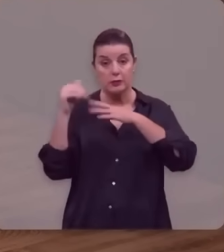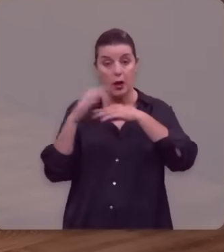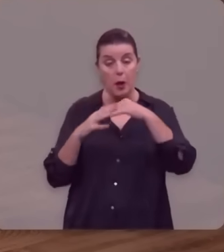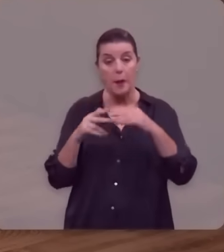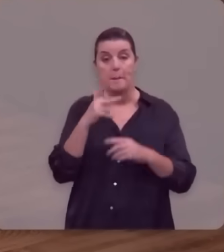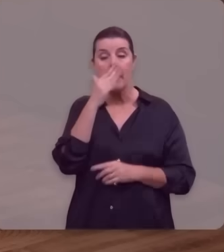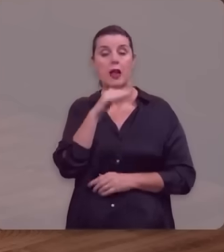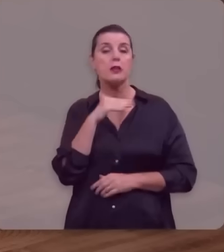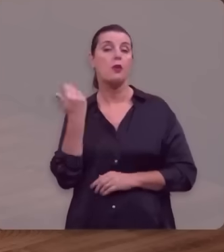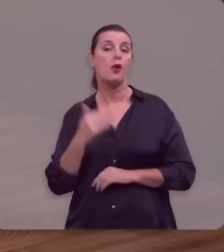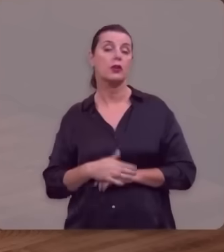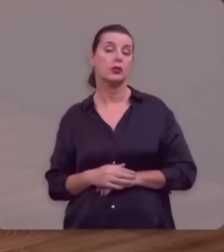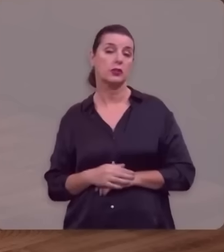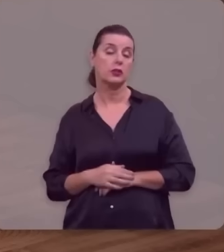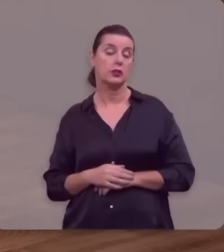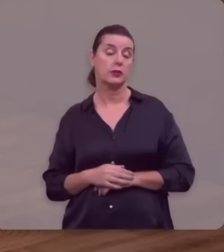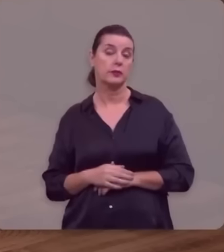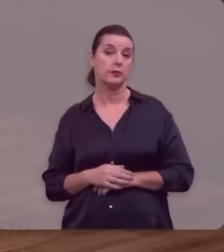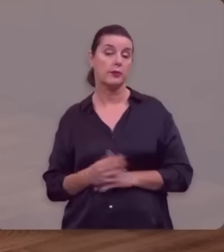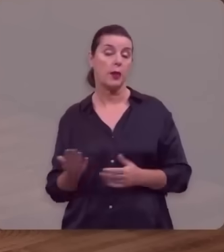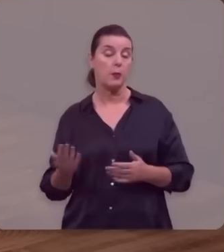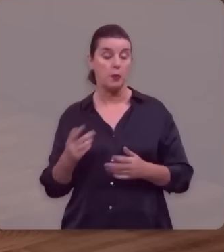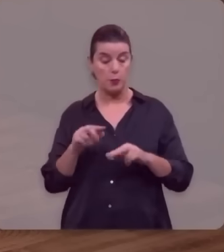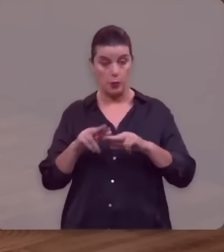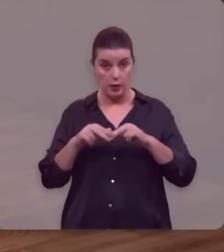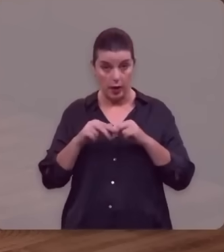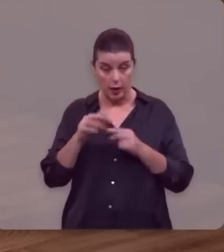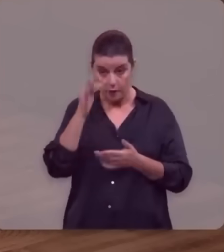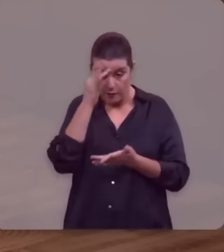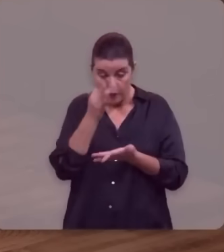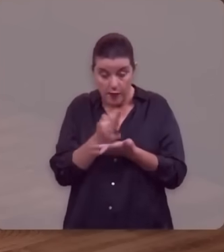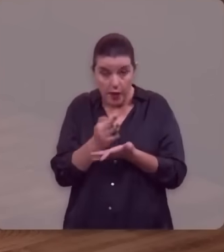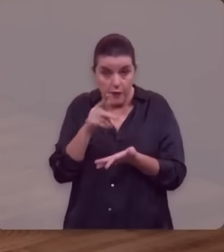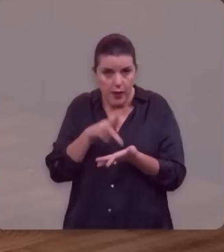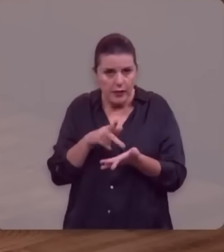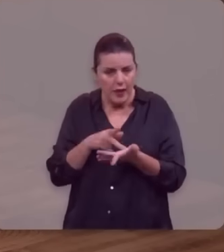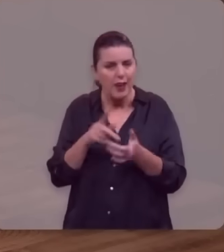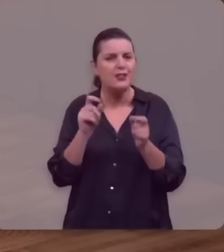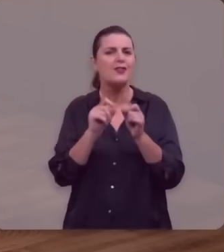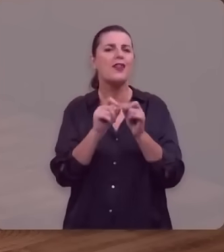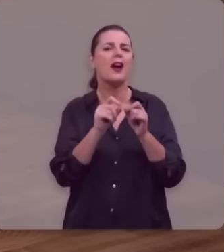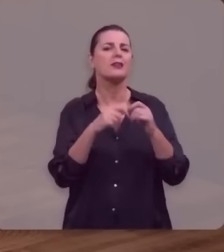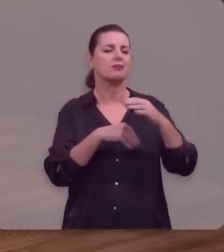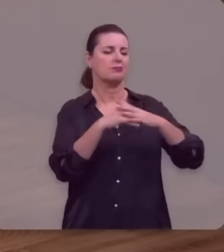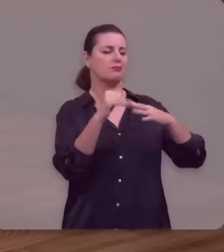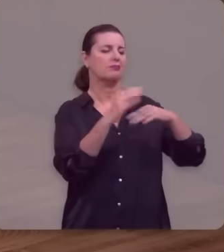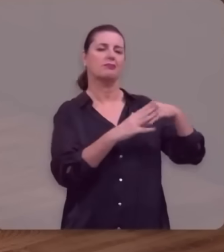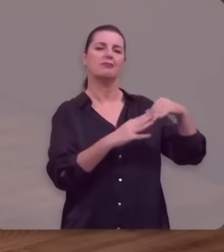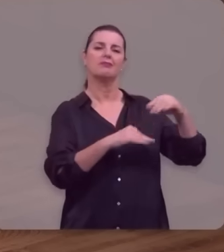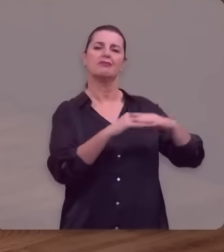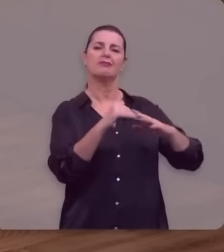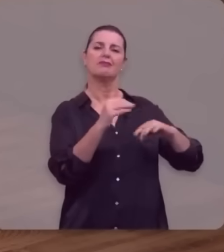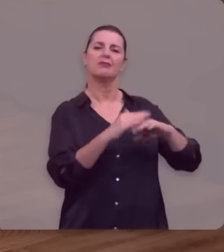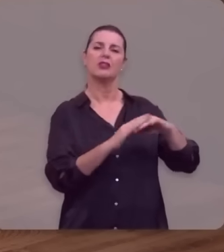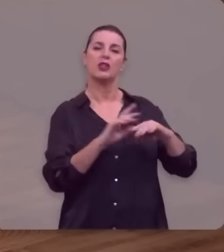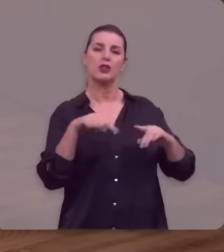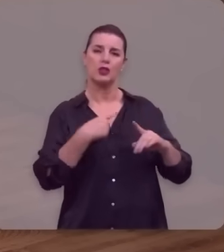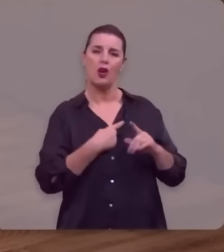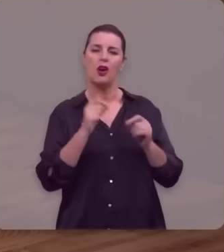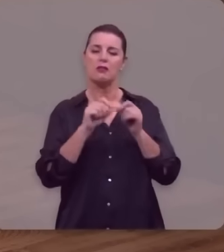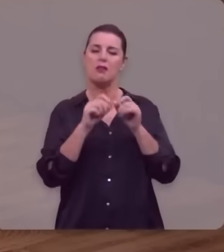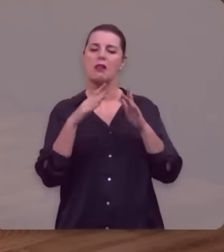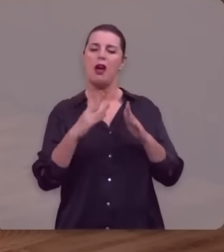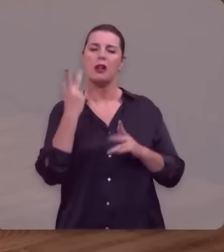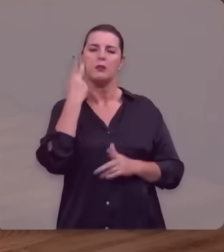morta porque a genuína fé produz obras nós fomos criados em Cristo Jesus para as boas obras